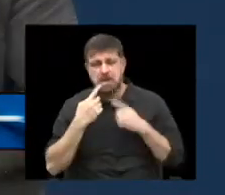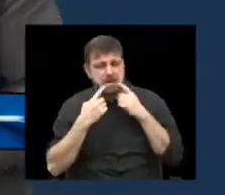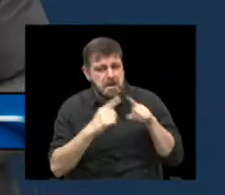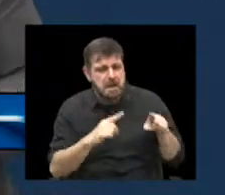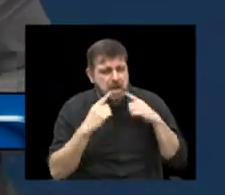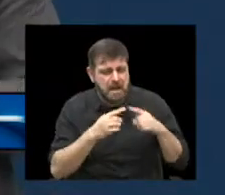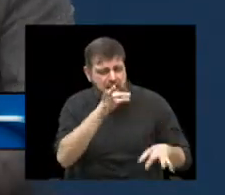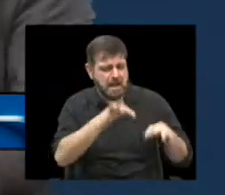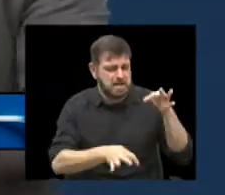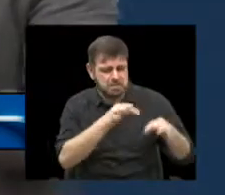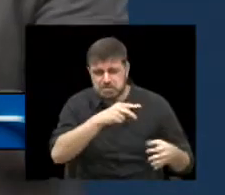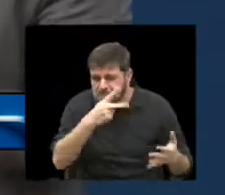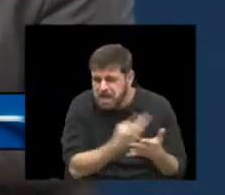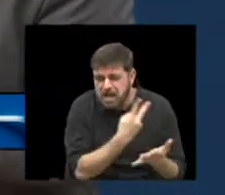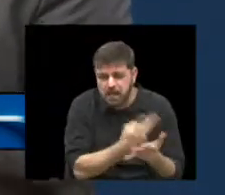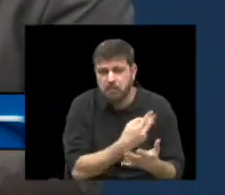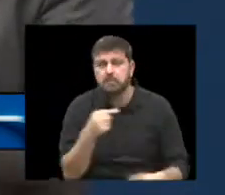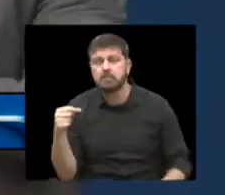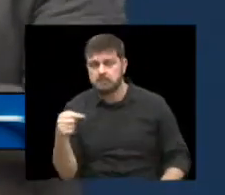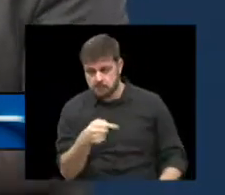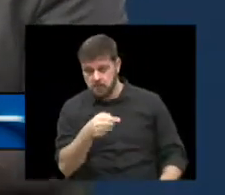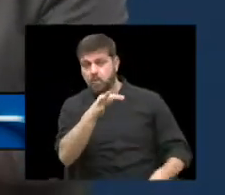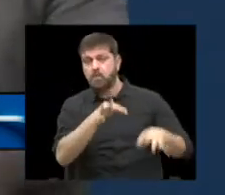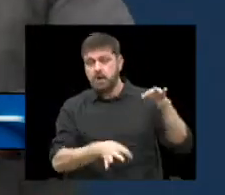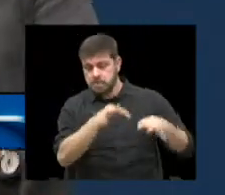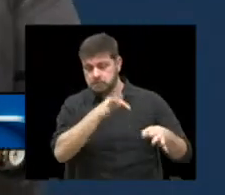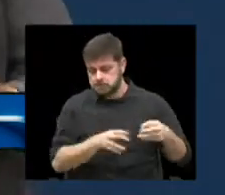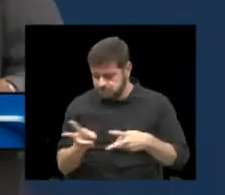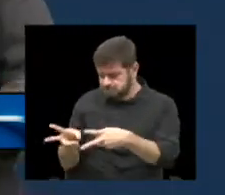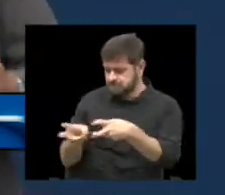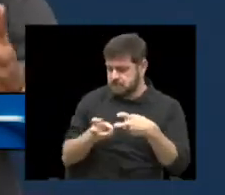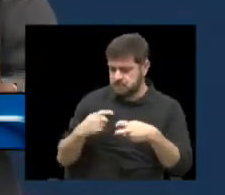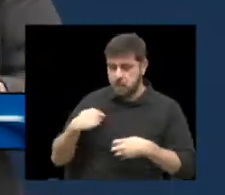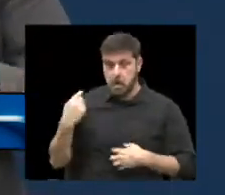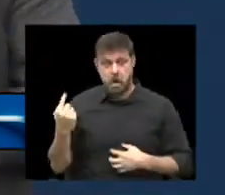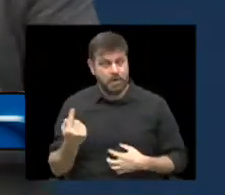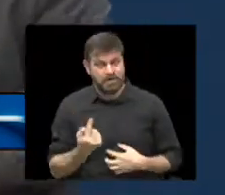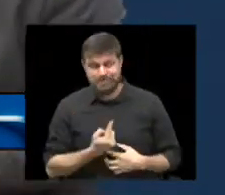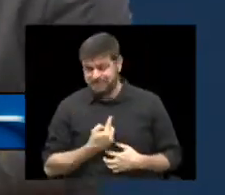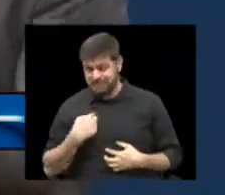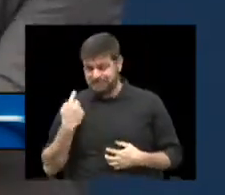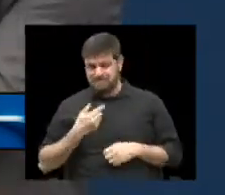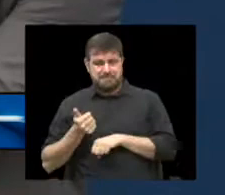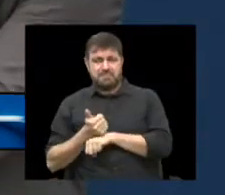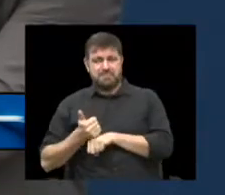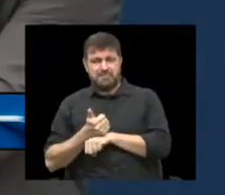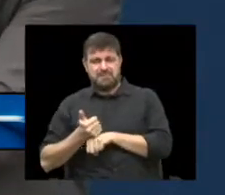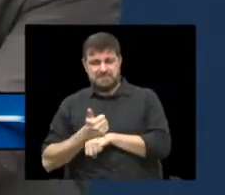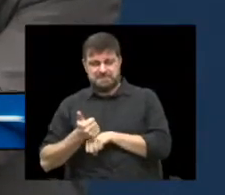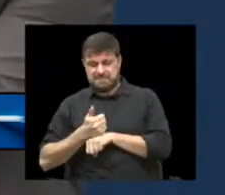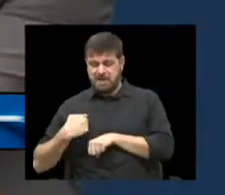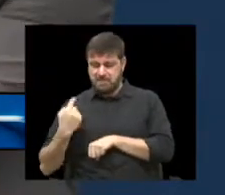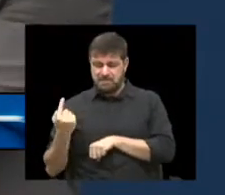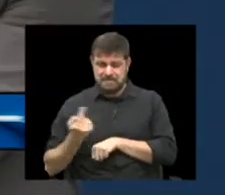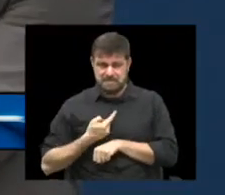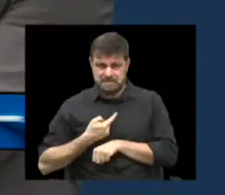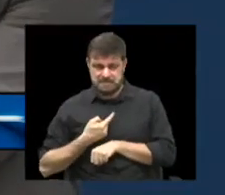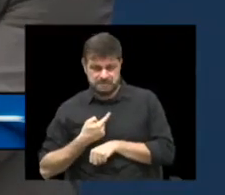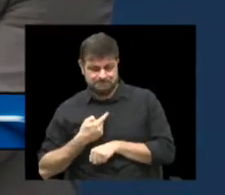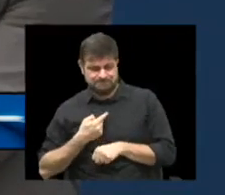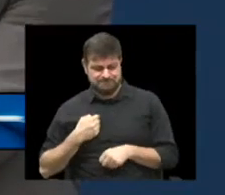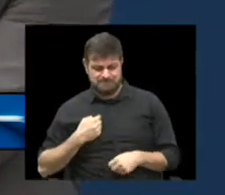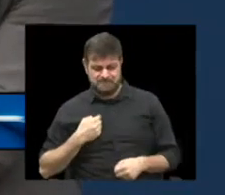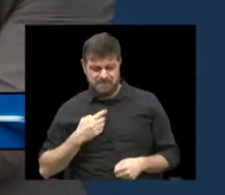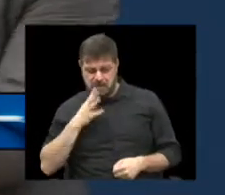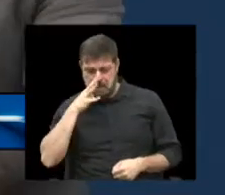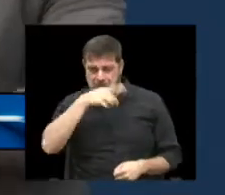que a justiça é cega, não. Que a justiça, sim, enxerga. Nós é que nós somos cegos porque não enxergamos que a justiça está